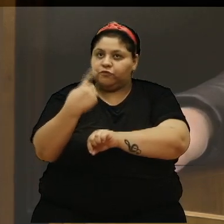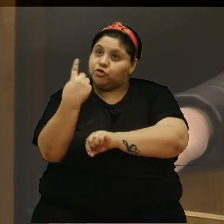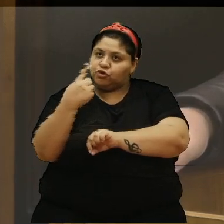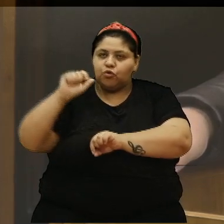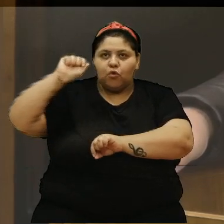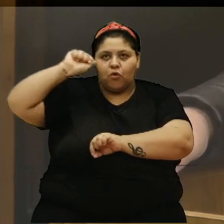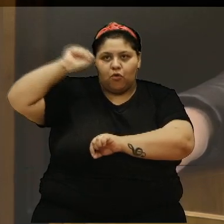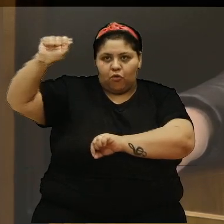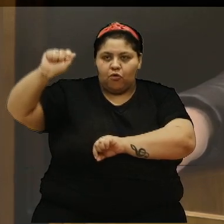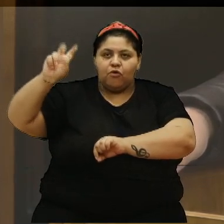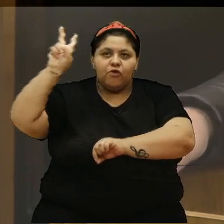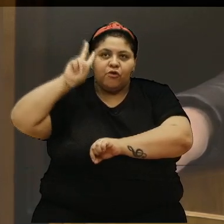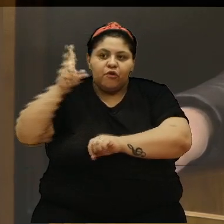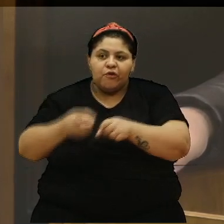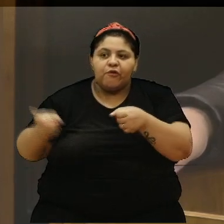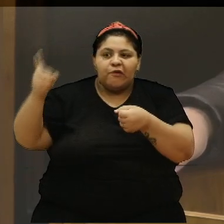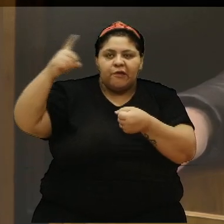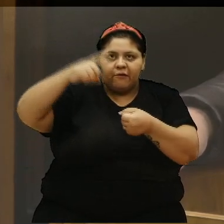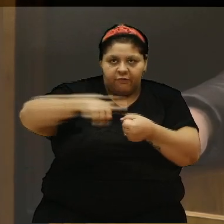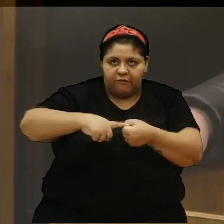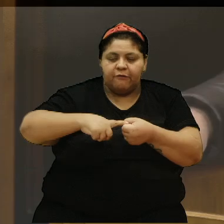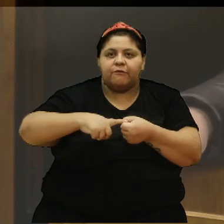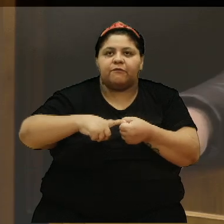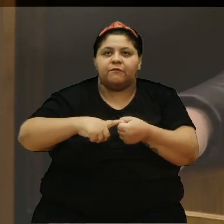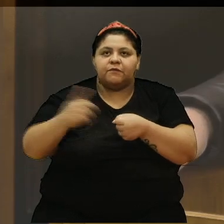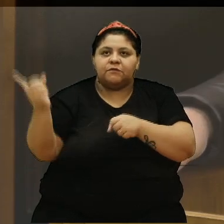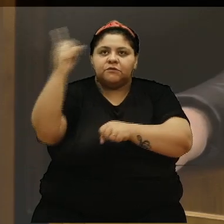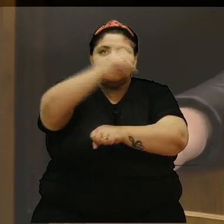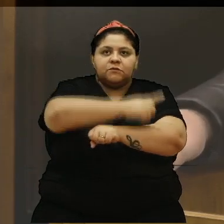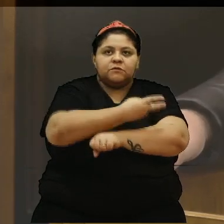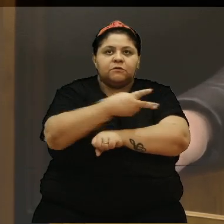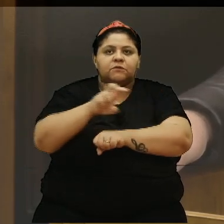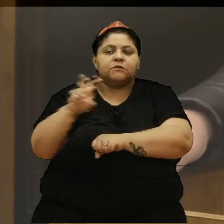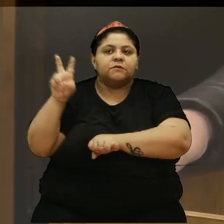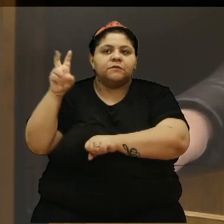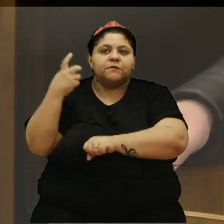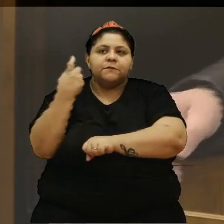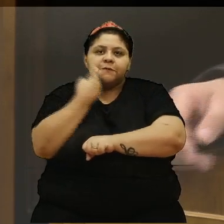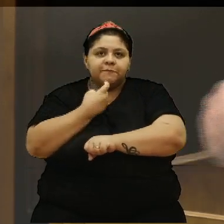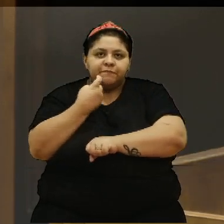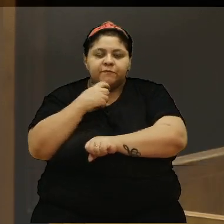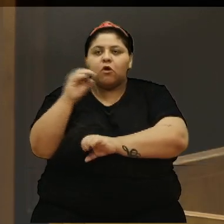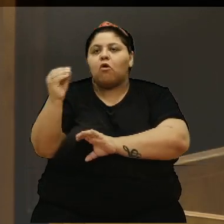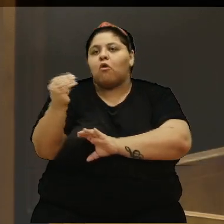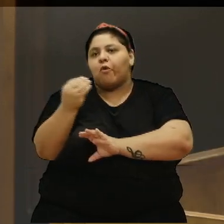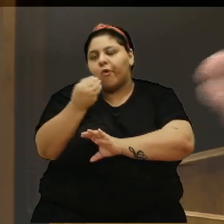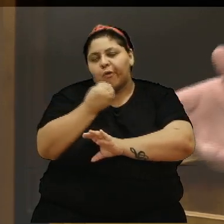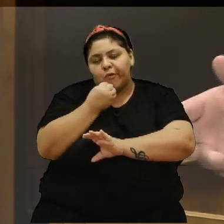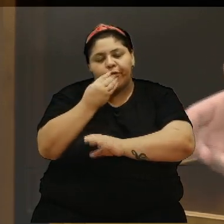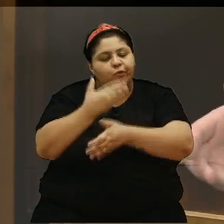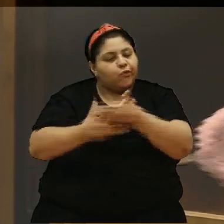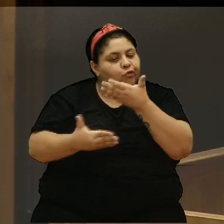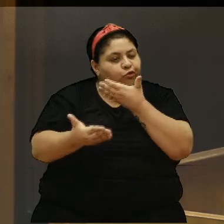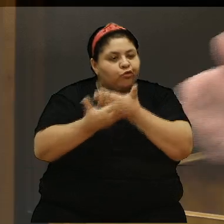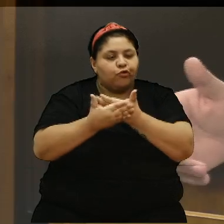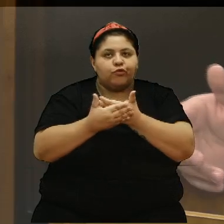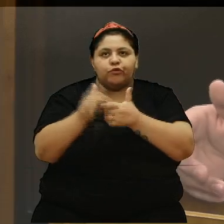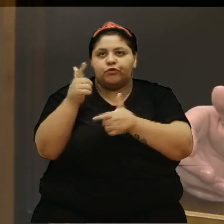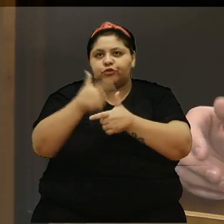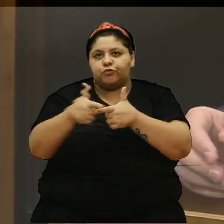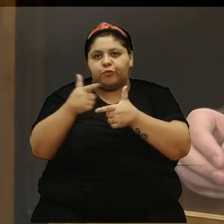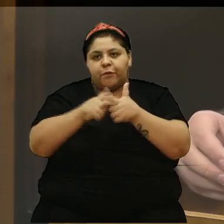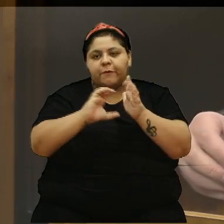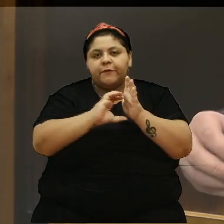na segunda-feira, e quando retornamos, então, no dia 25, na sexta-feira. Com certeza, apesar de todas as divergências partidárias